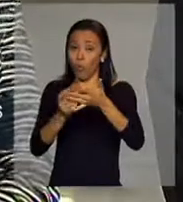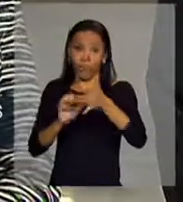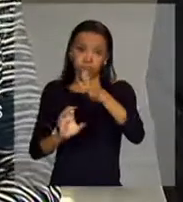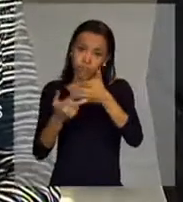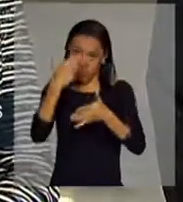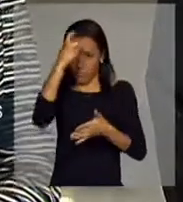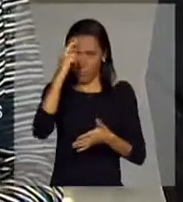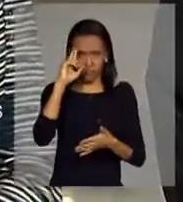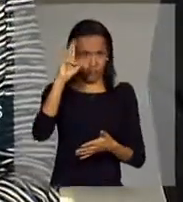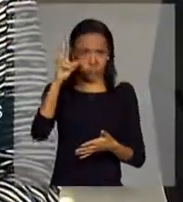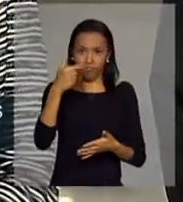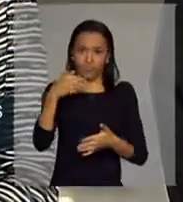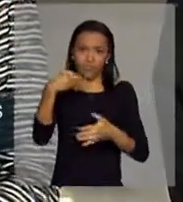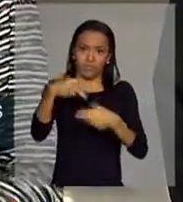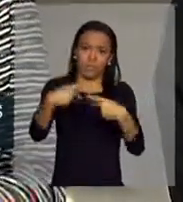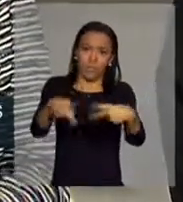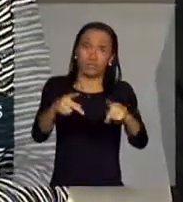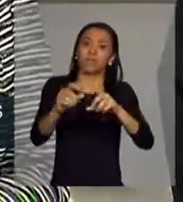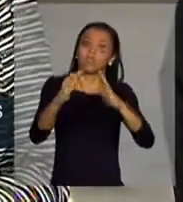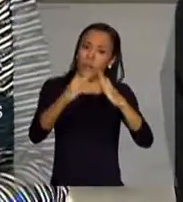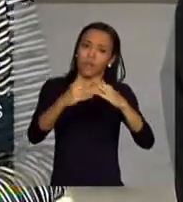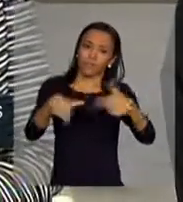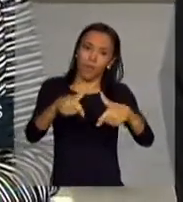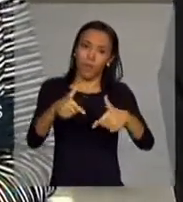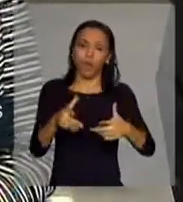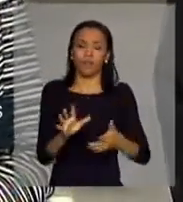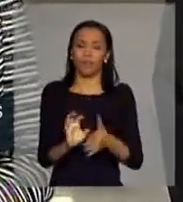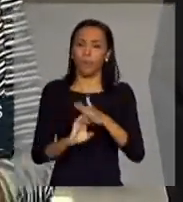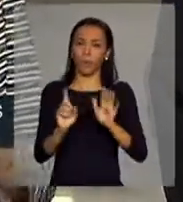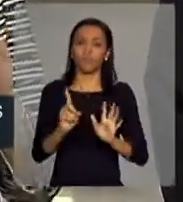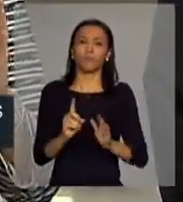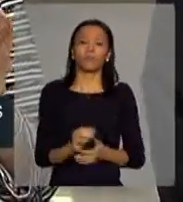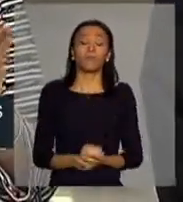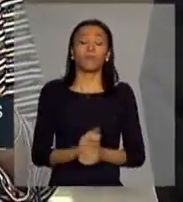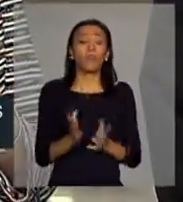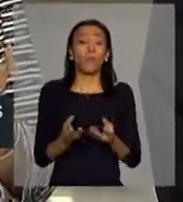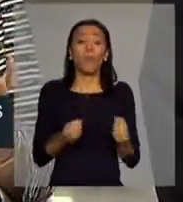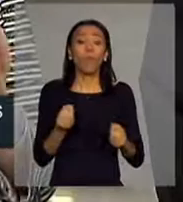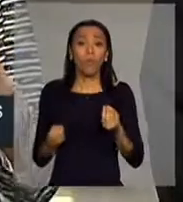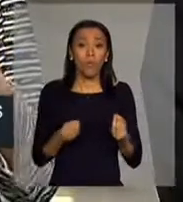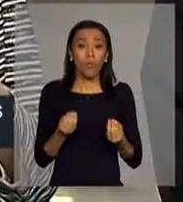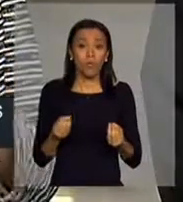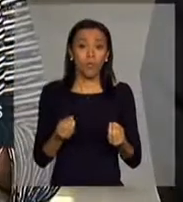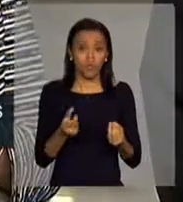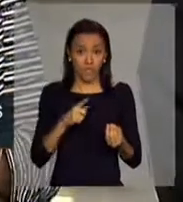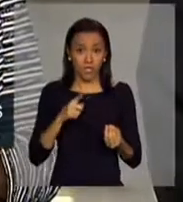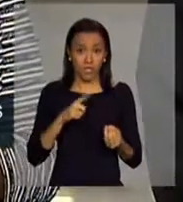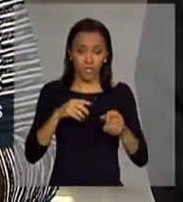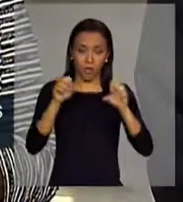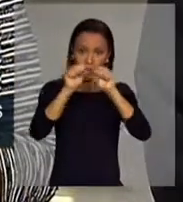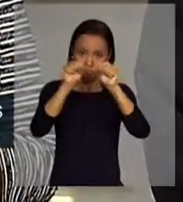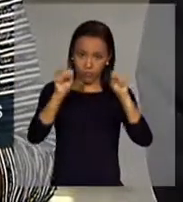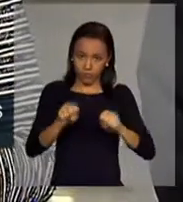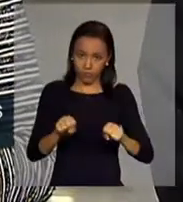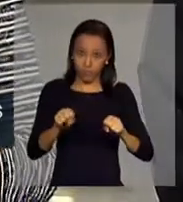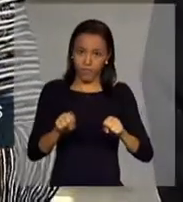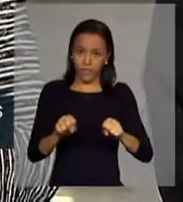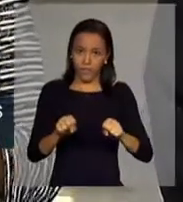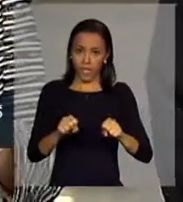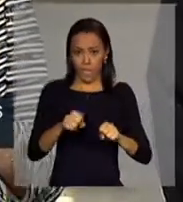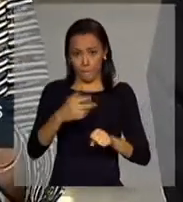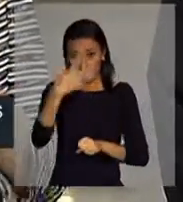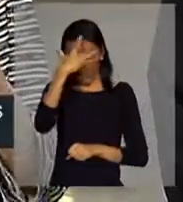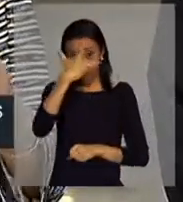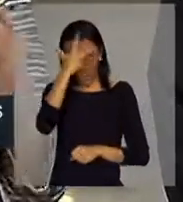1 ano e vai no... E social, nós vamos ter também um software que o empregador